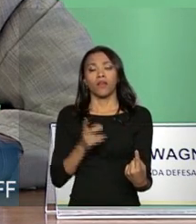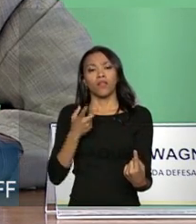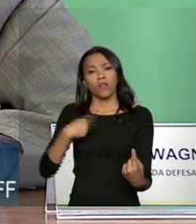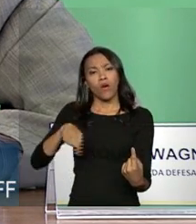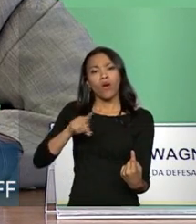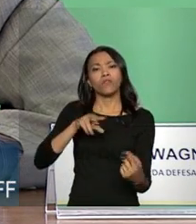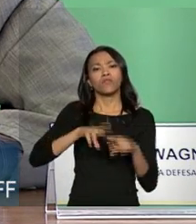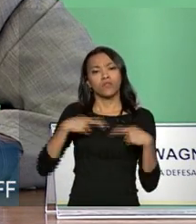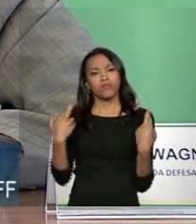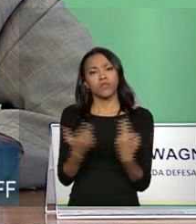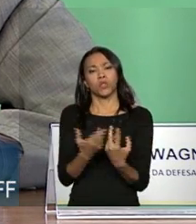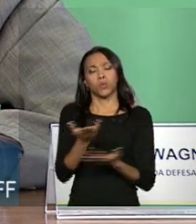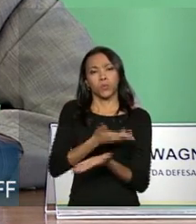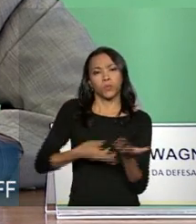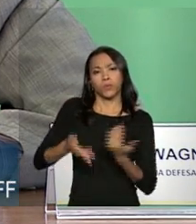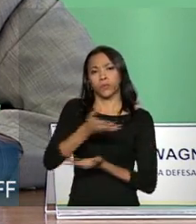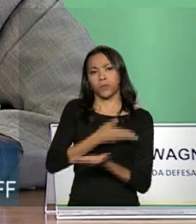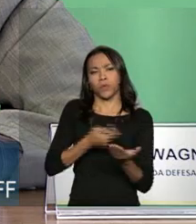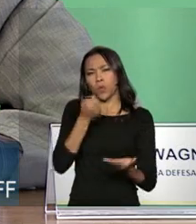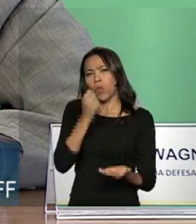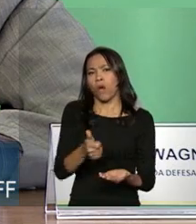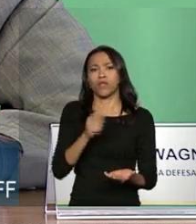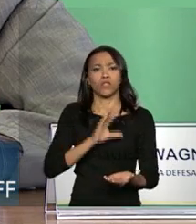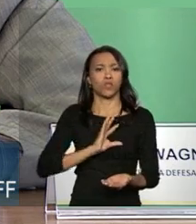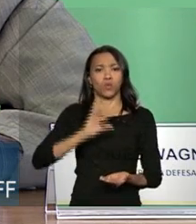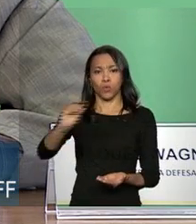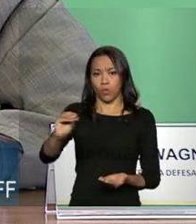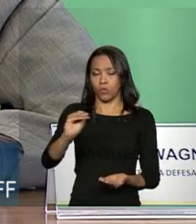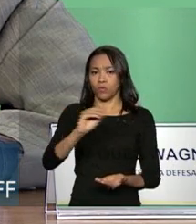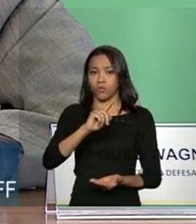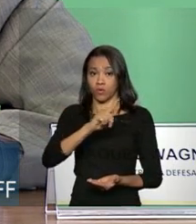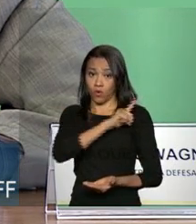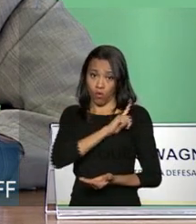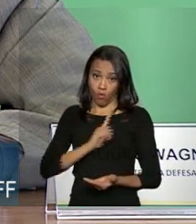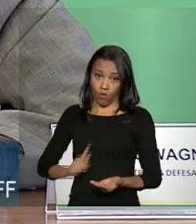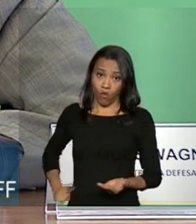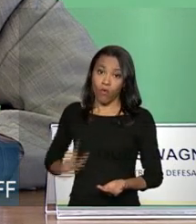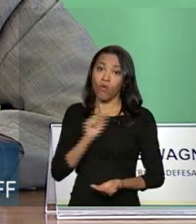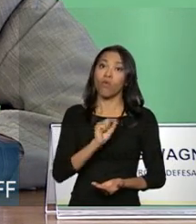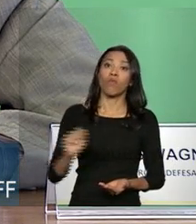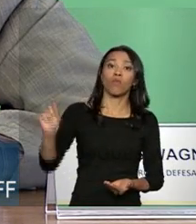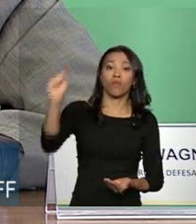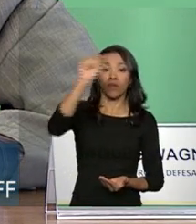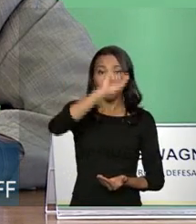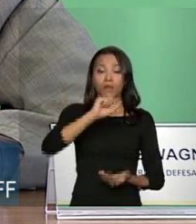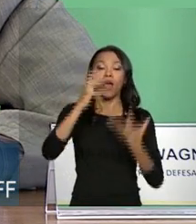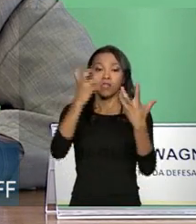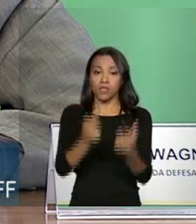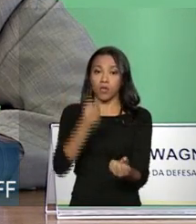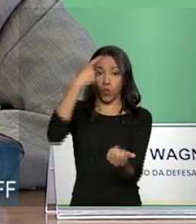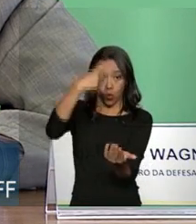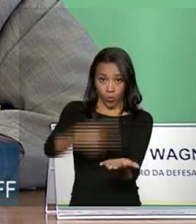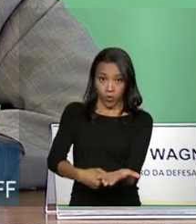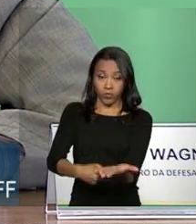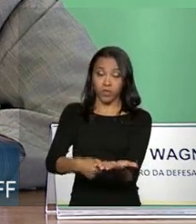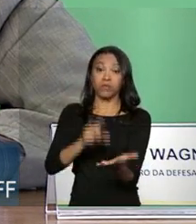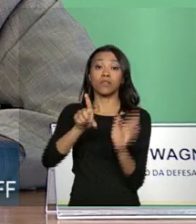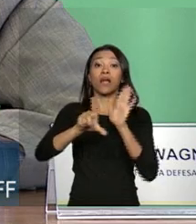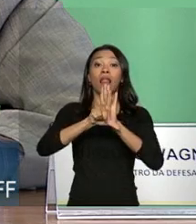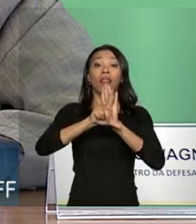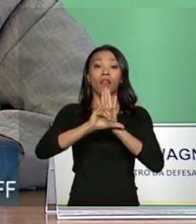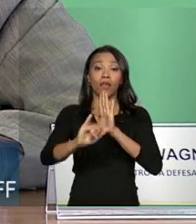desdobramento. Eu acredito que a maioria, ou quase a totalidade dos governadores, abraçaram a tese da responsabilidade fiscal,